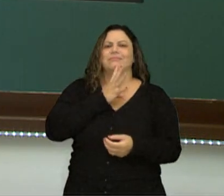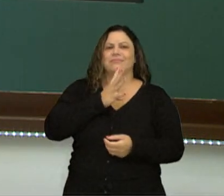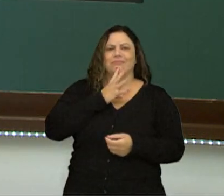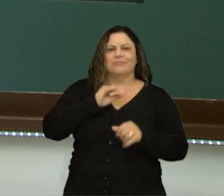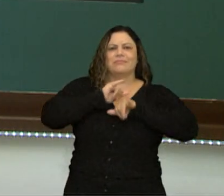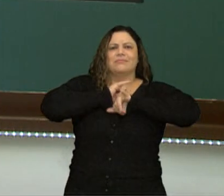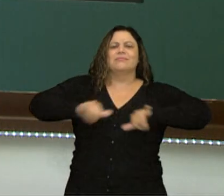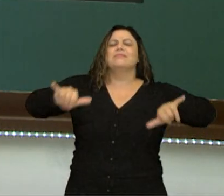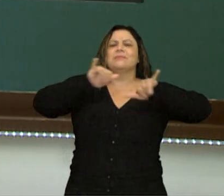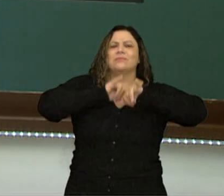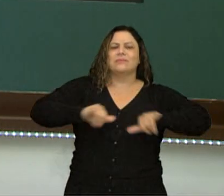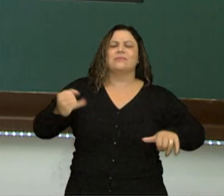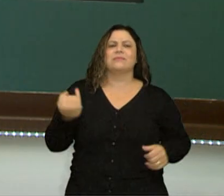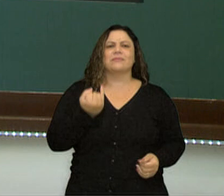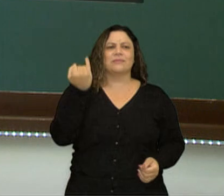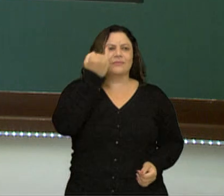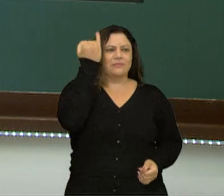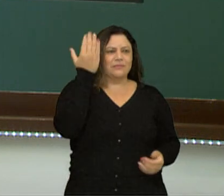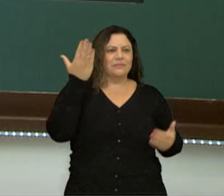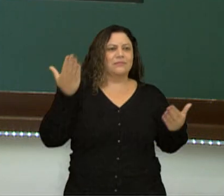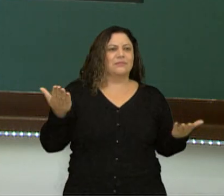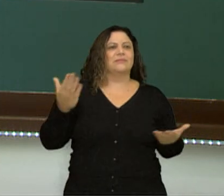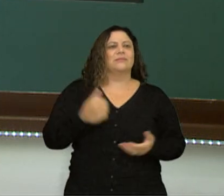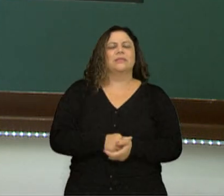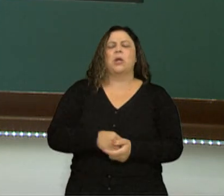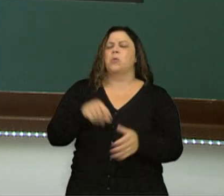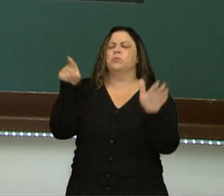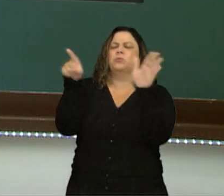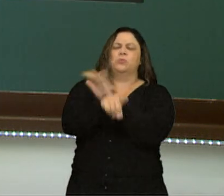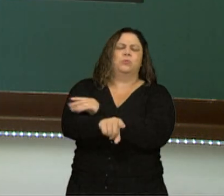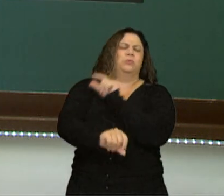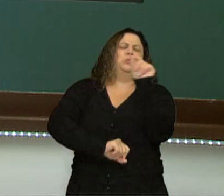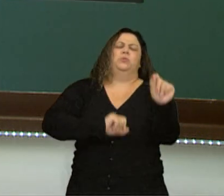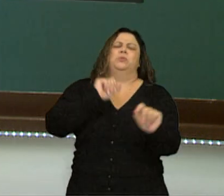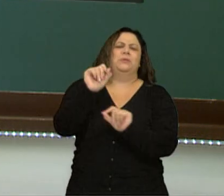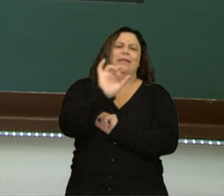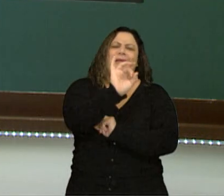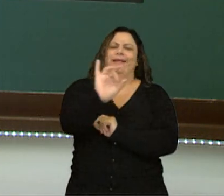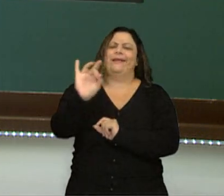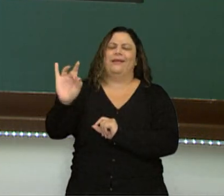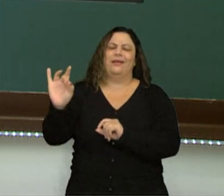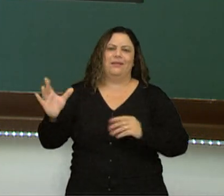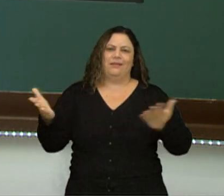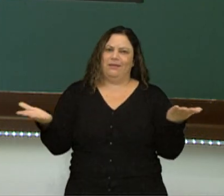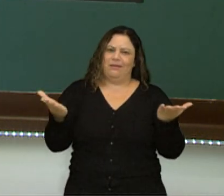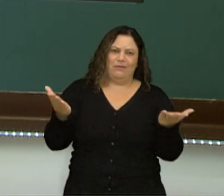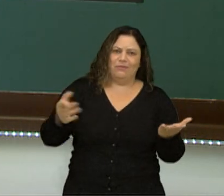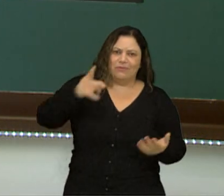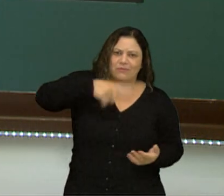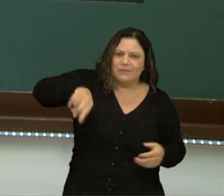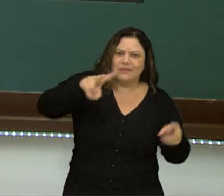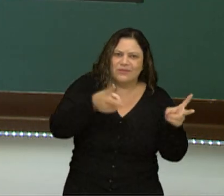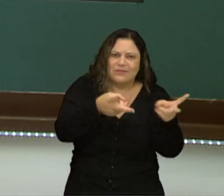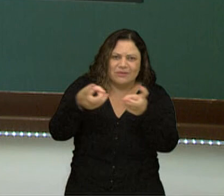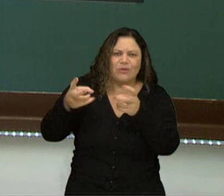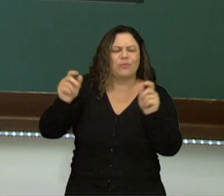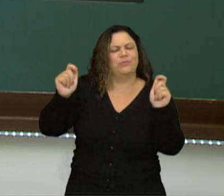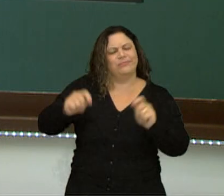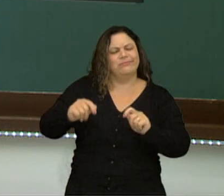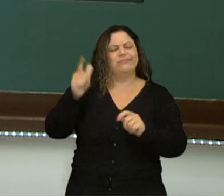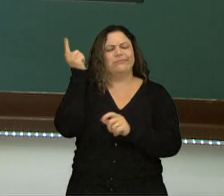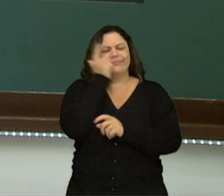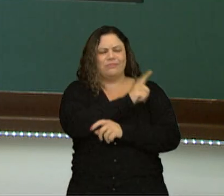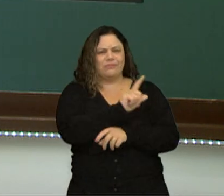importante, né? Olha o que ela está informando. Eu não vou perguntar para você o que é cada um desse aqui, que você está observando aí e já